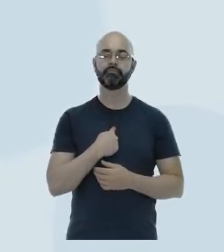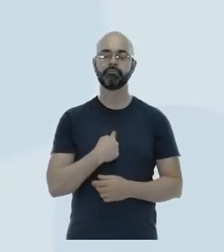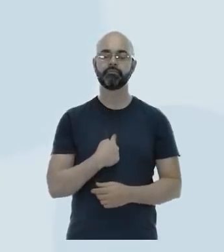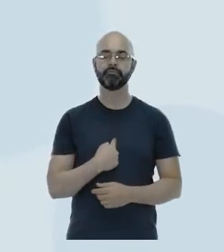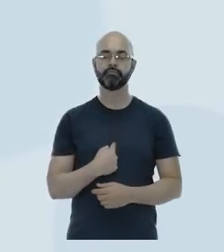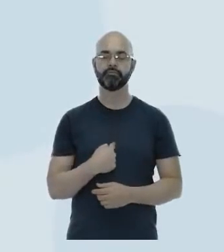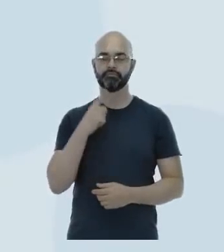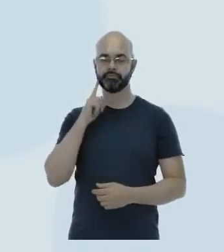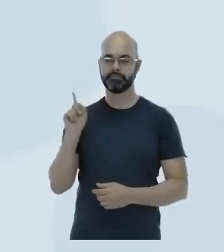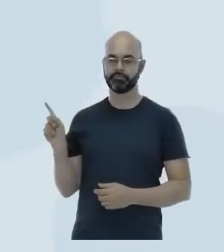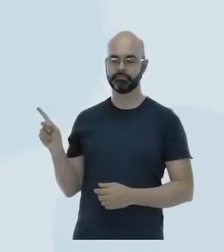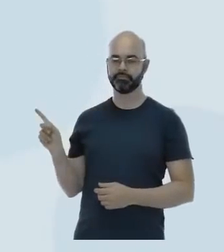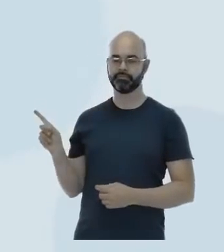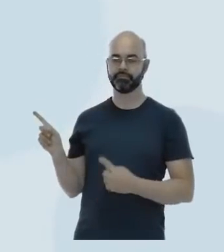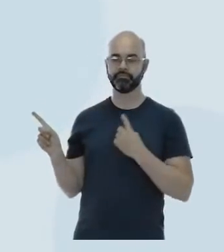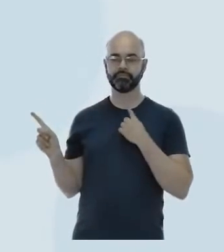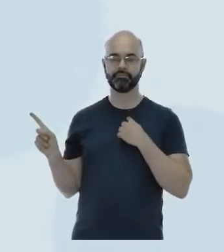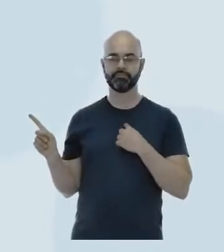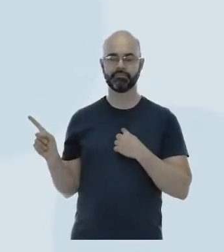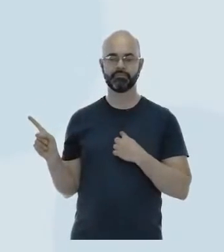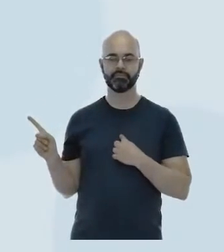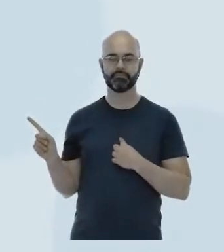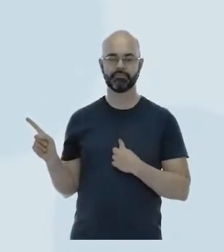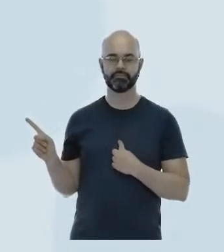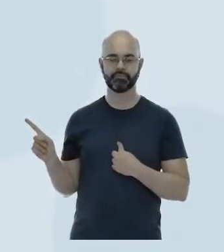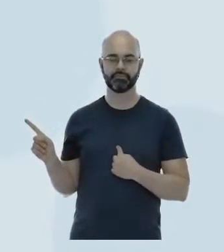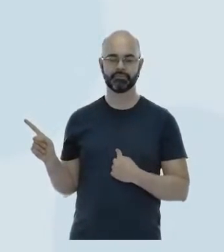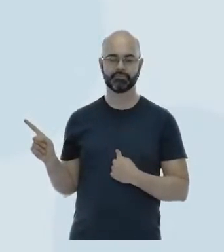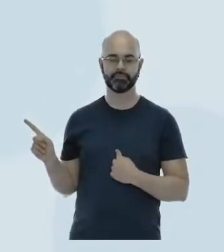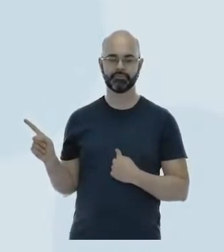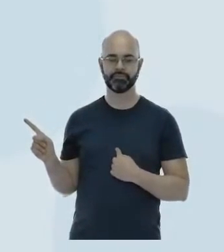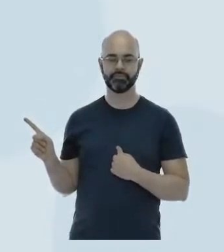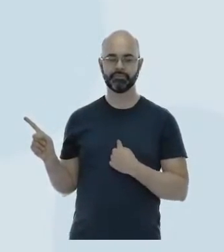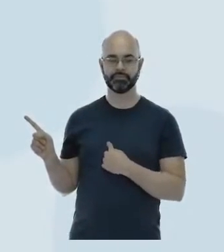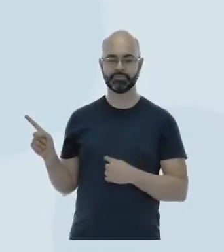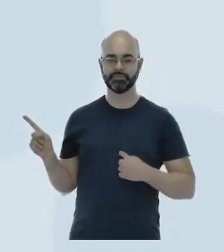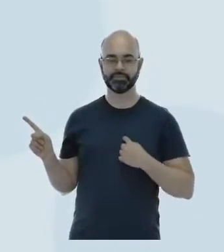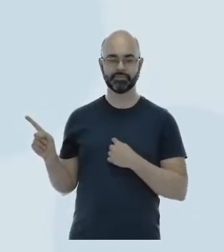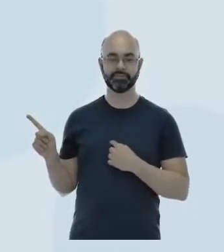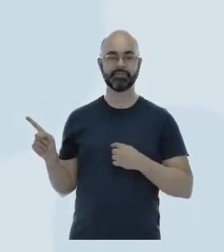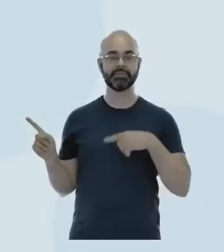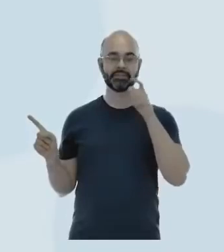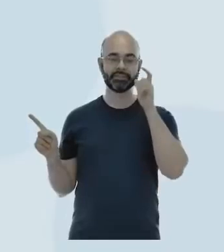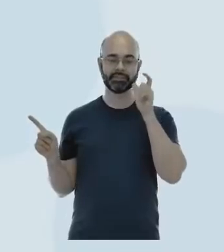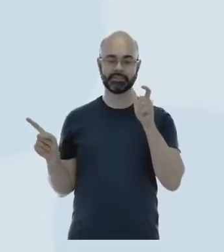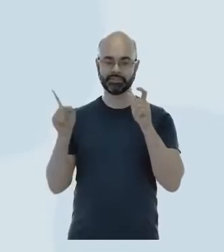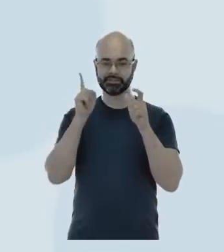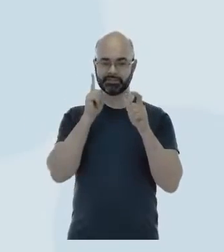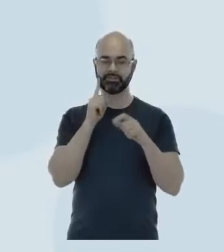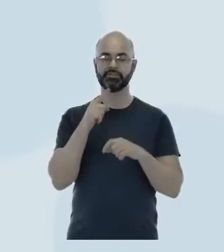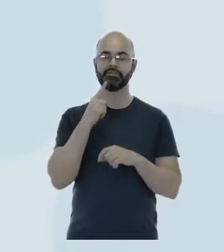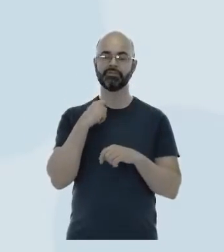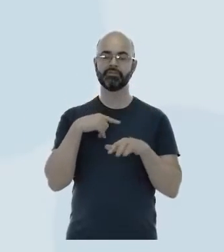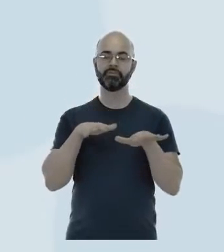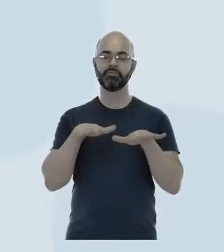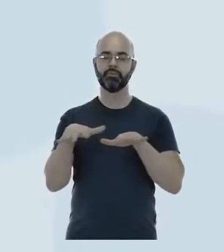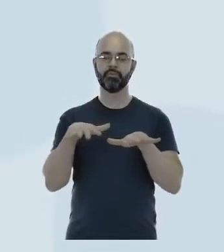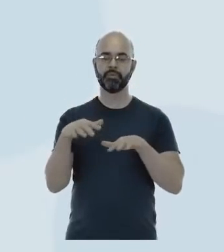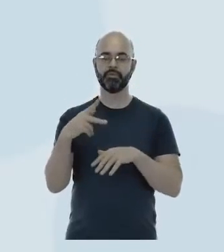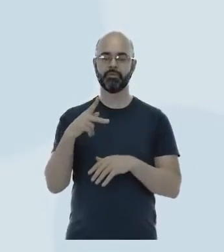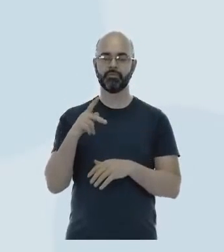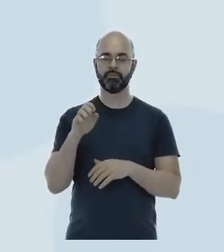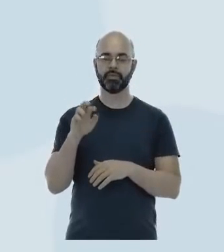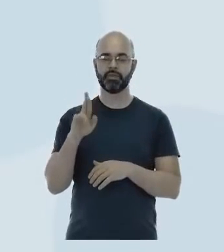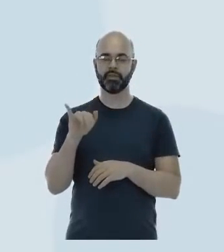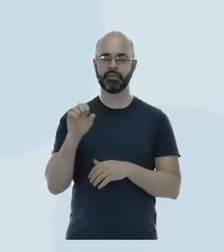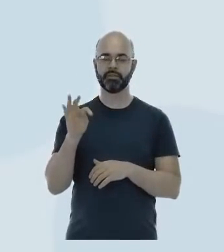no esôfago vai acontecer um negócio muito legal, que é chamado de movimento peristáltico. Olha só que